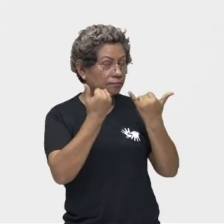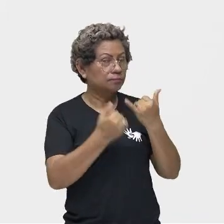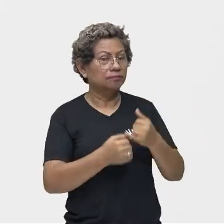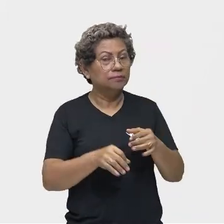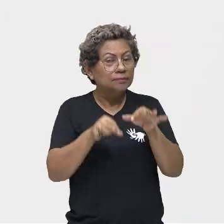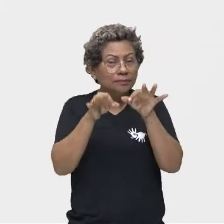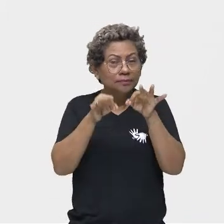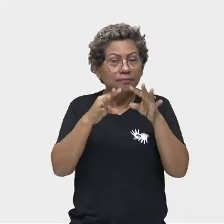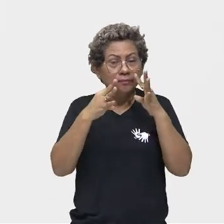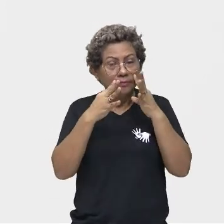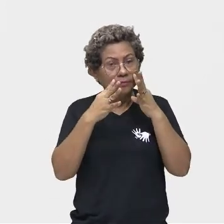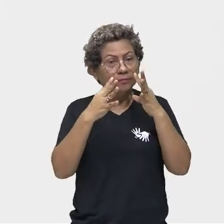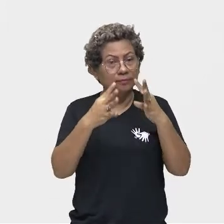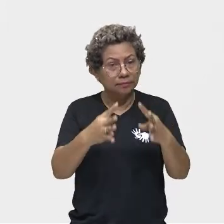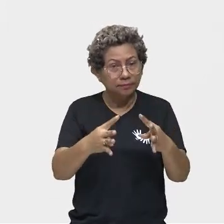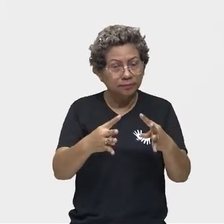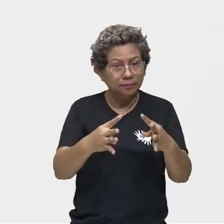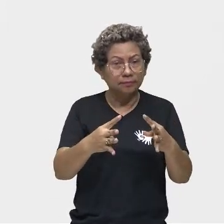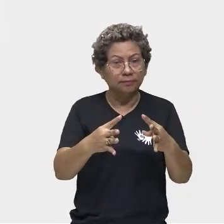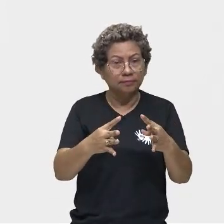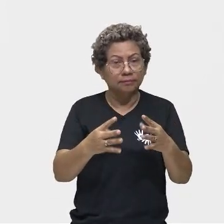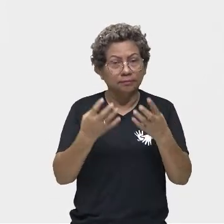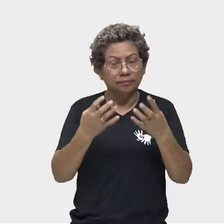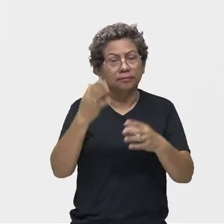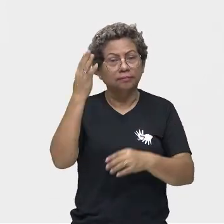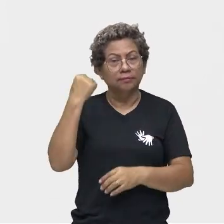altura, correto?